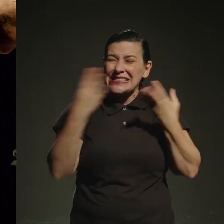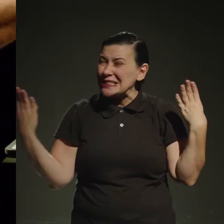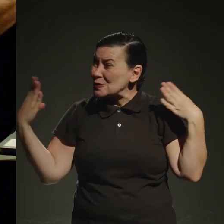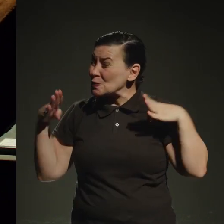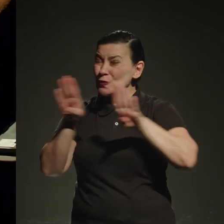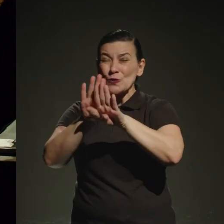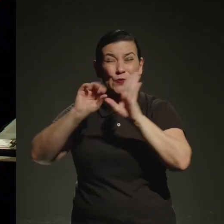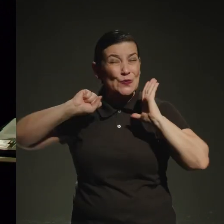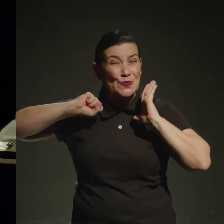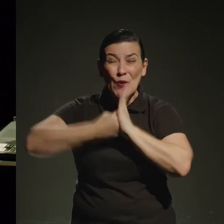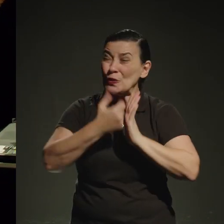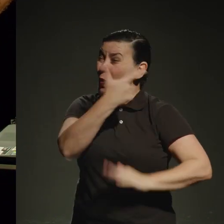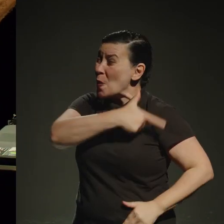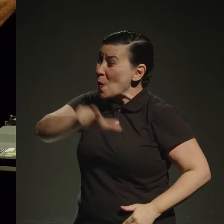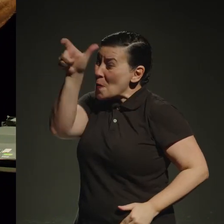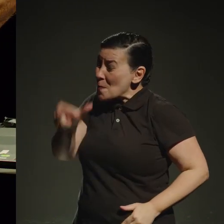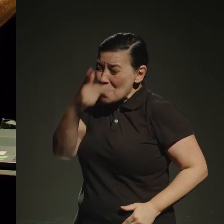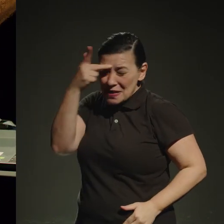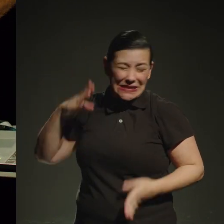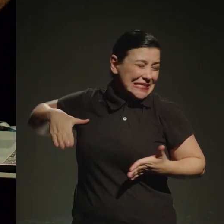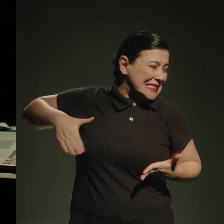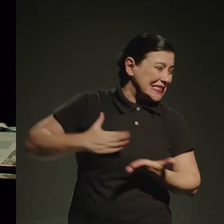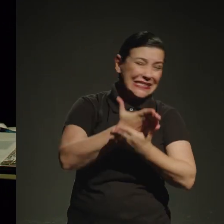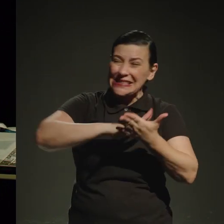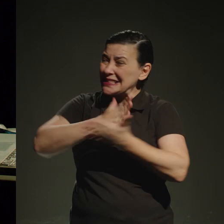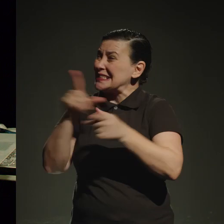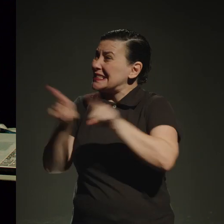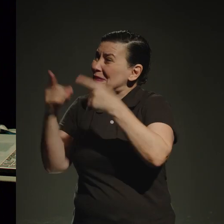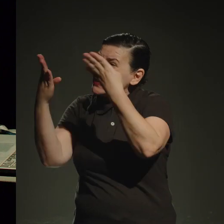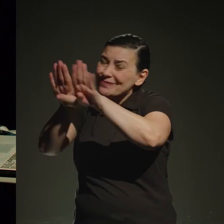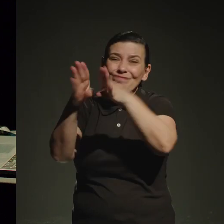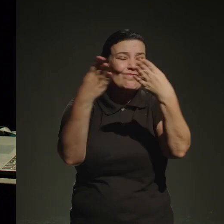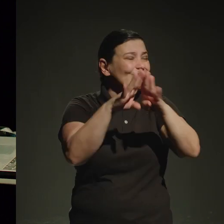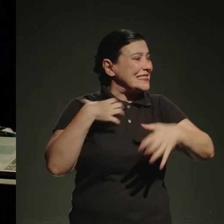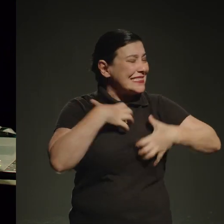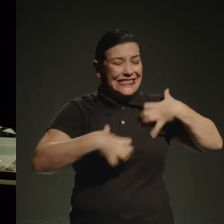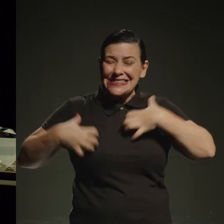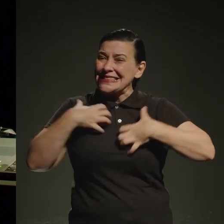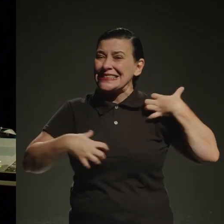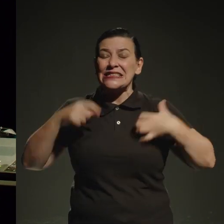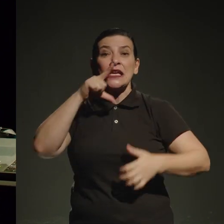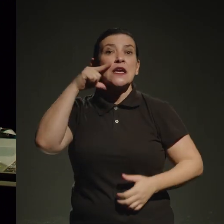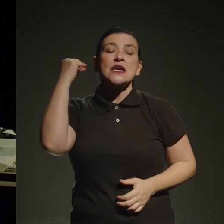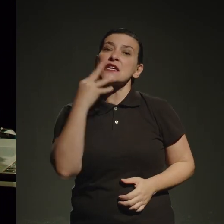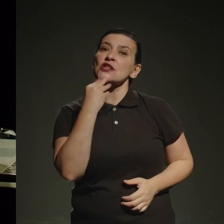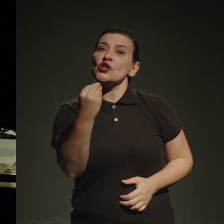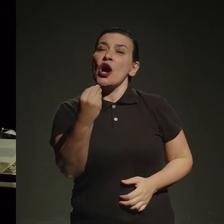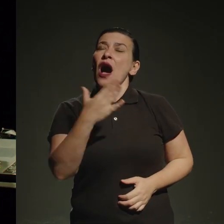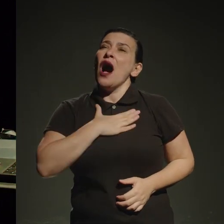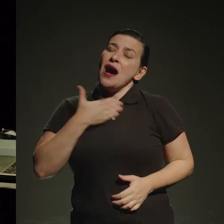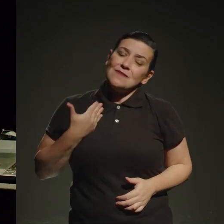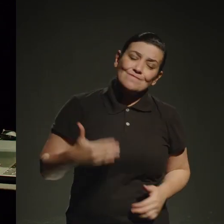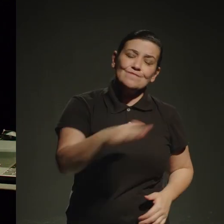correntes, cadeados. Drei-me o claustro que não suporto o outro. Ponham-me grades que não